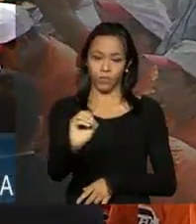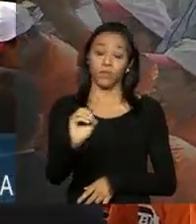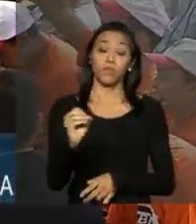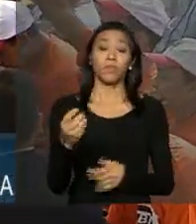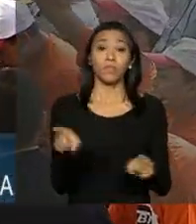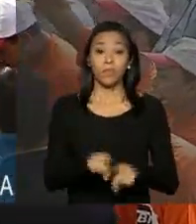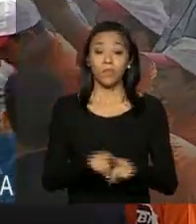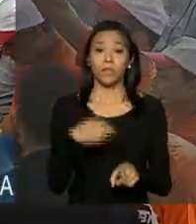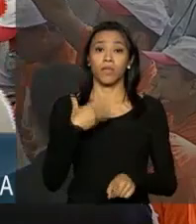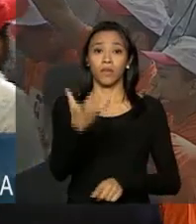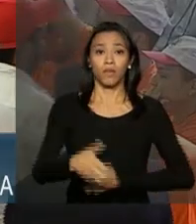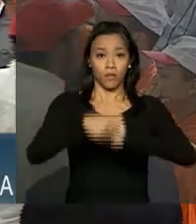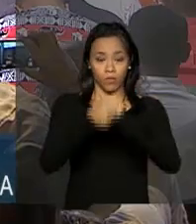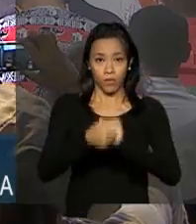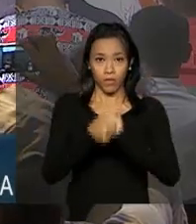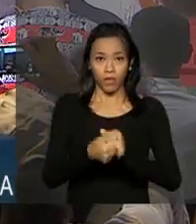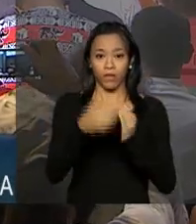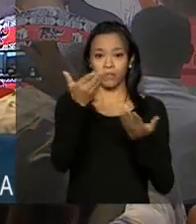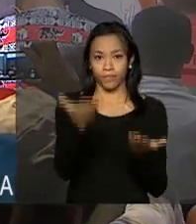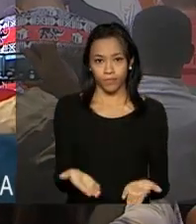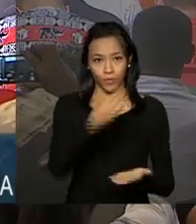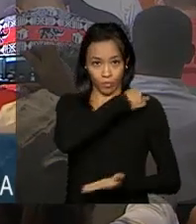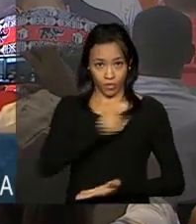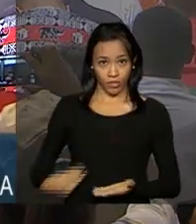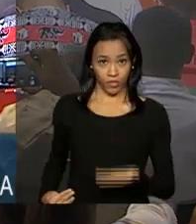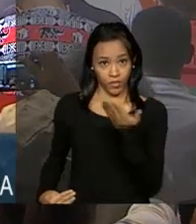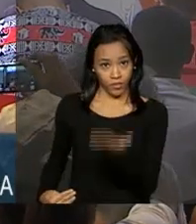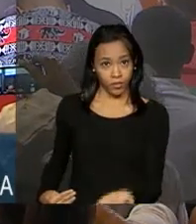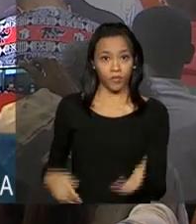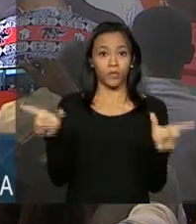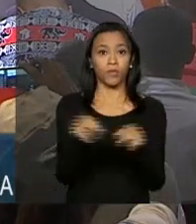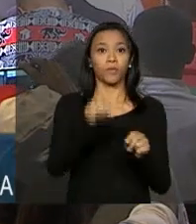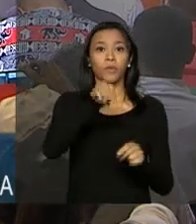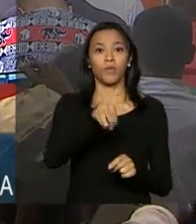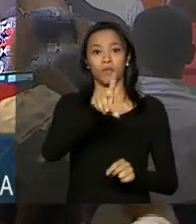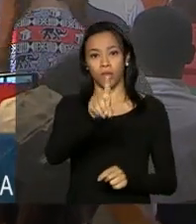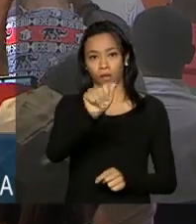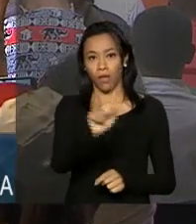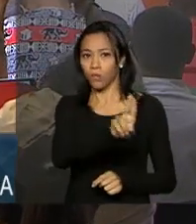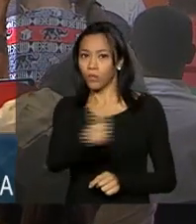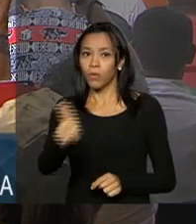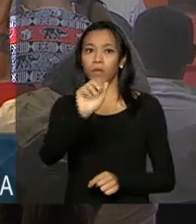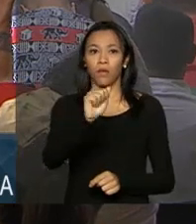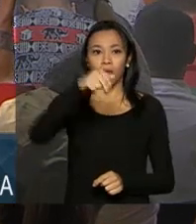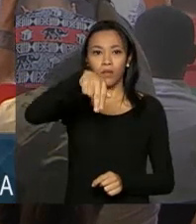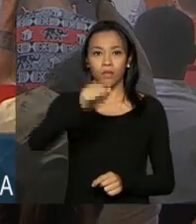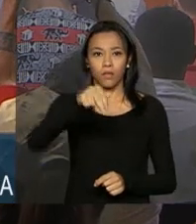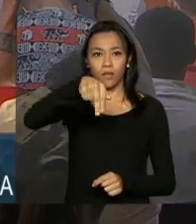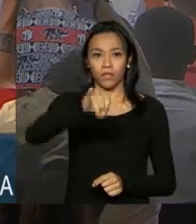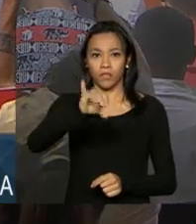Queria cumprimentar o nosso ministro do Desenvolvimento Agrário, Patrusa Ananias, a nossa